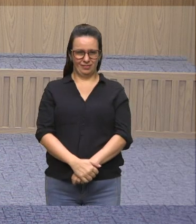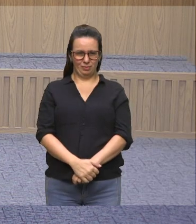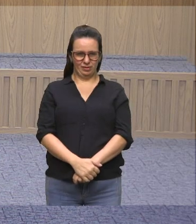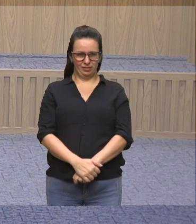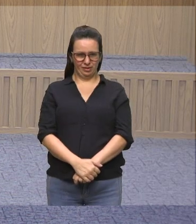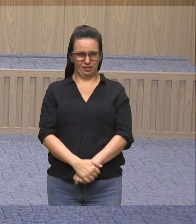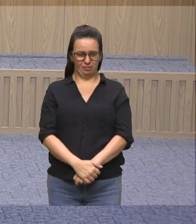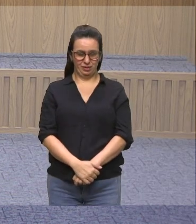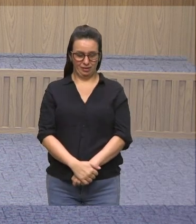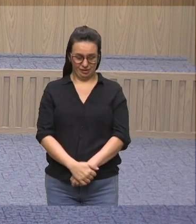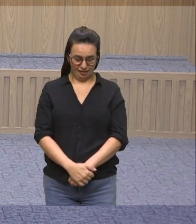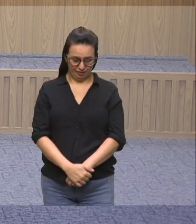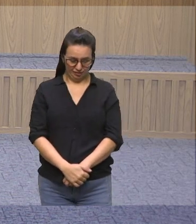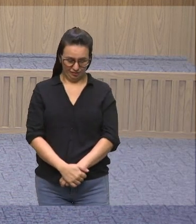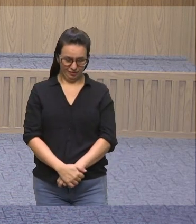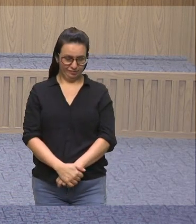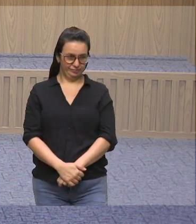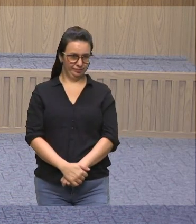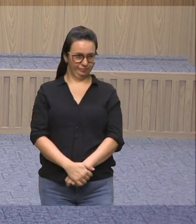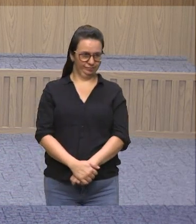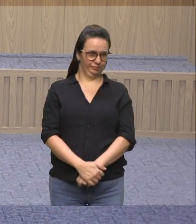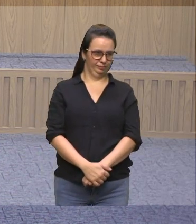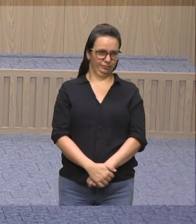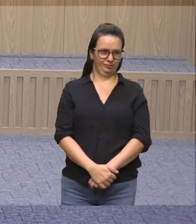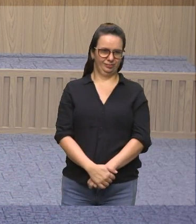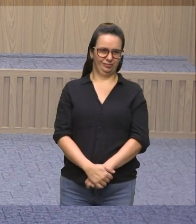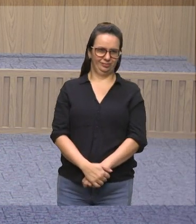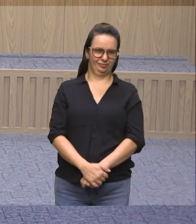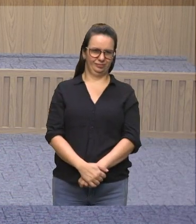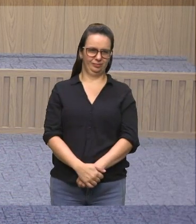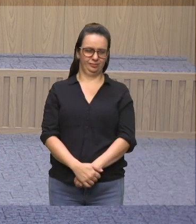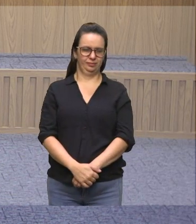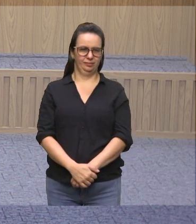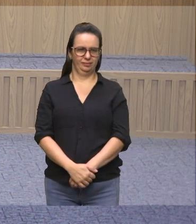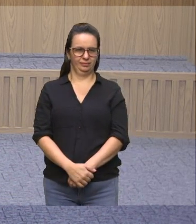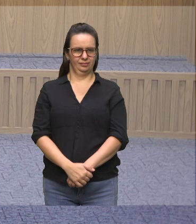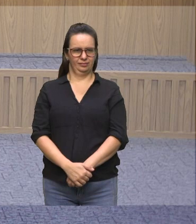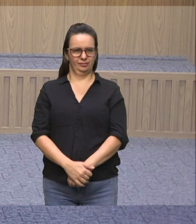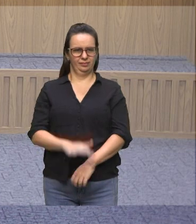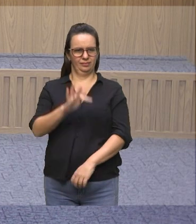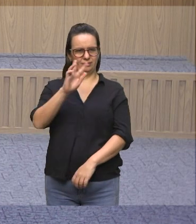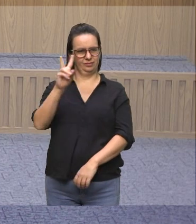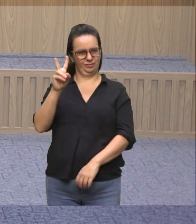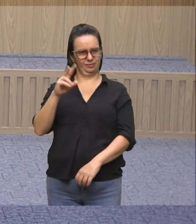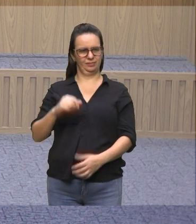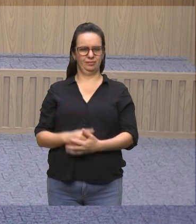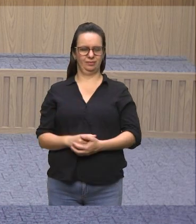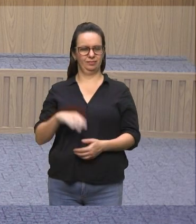Pela ordem, presidente. Pela ordem, vereador. Registro de presença, obrigado. Presença registrada.